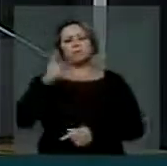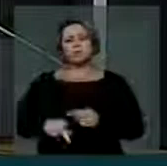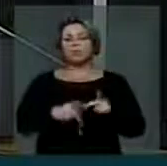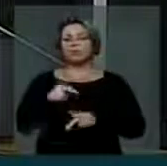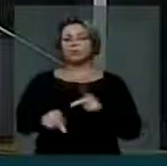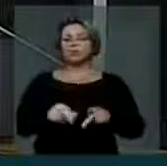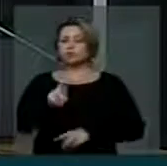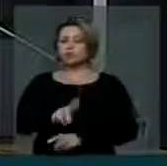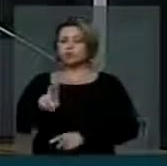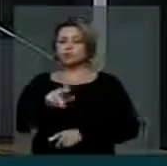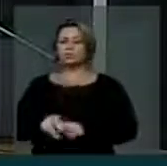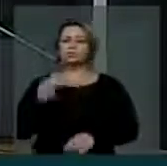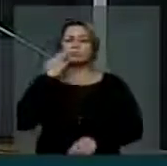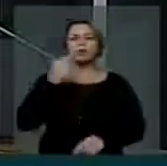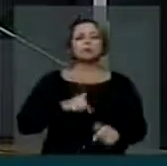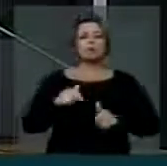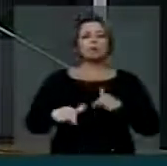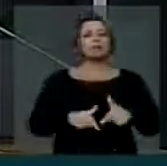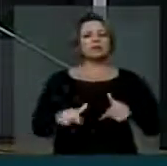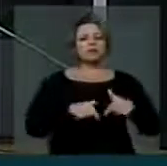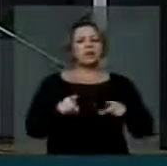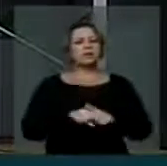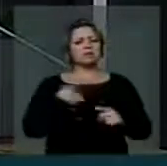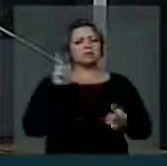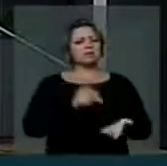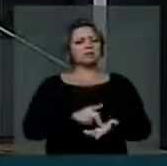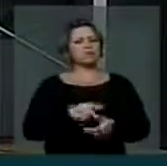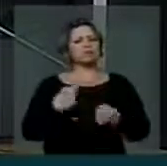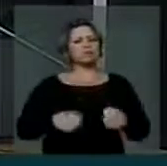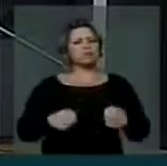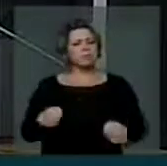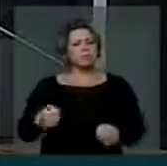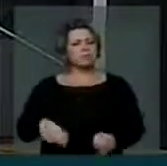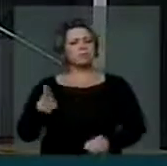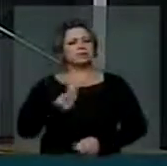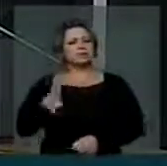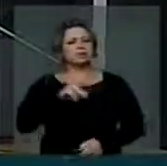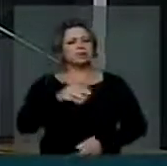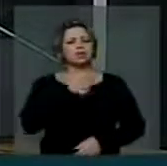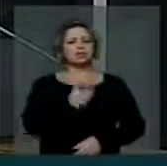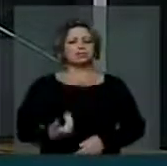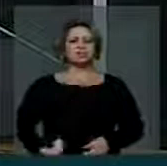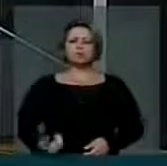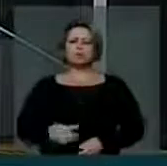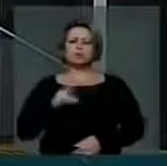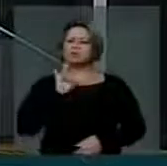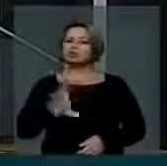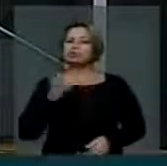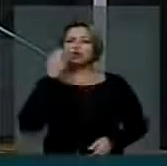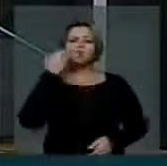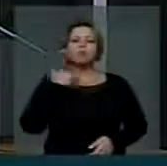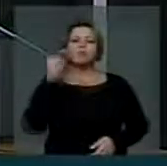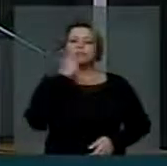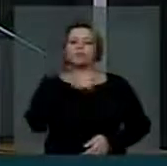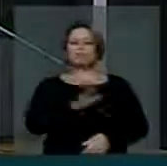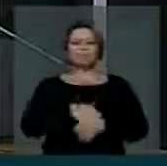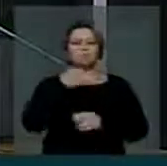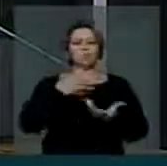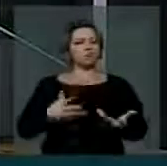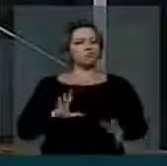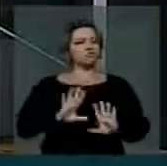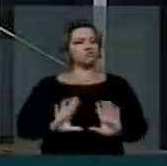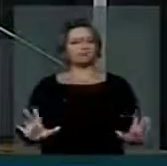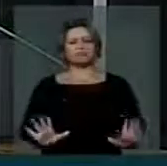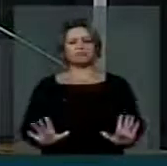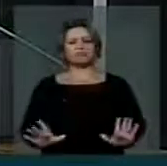para o povo trabalhador, para aqueles que efetivamente necessitam usar da saúde. Apenas os banqueiros se